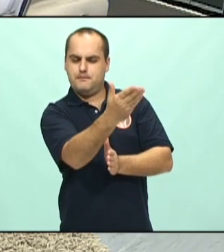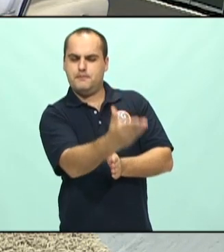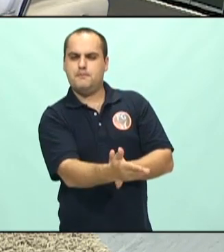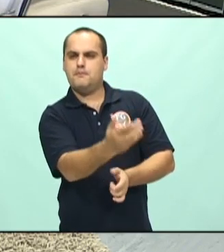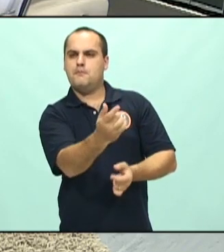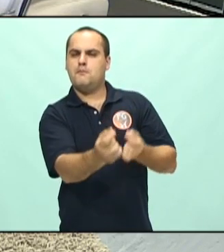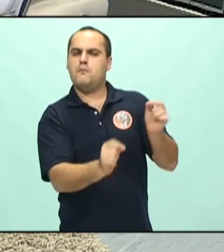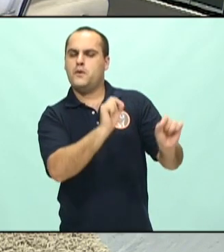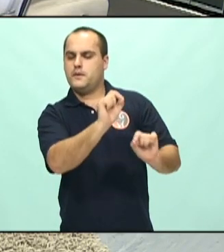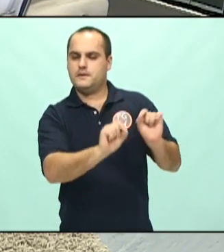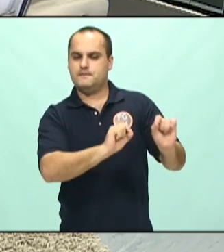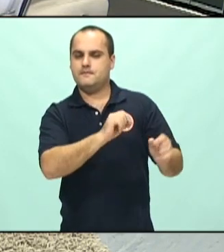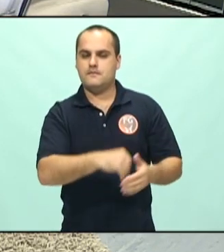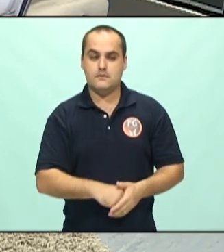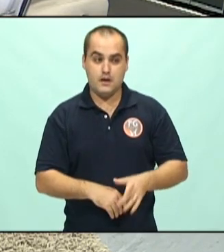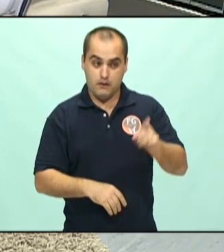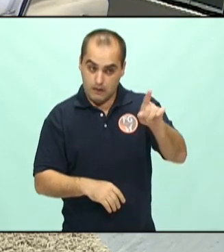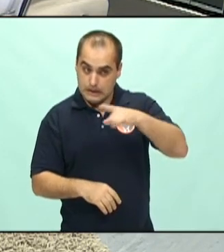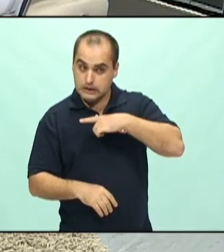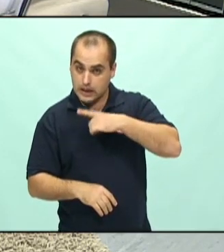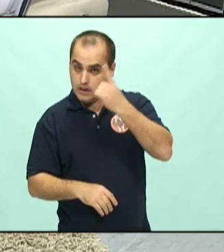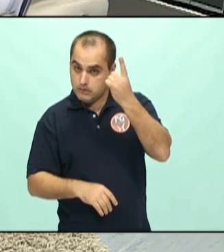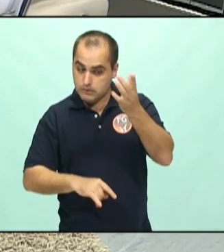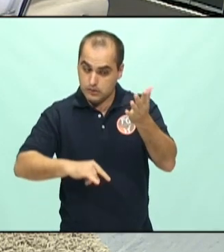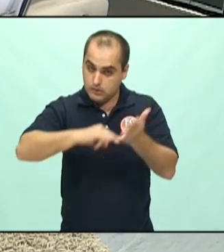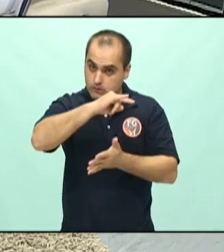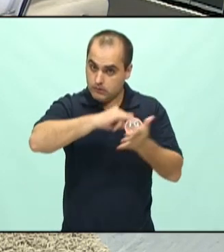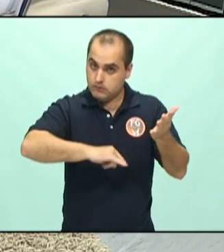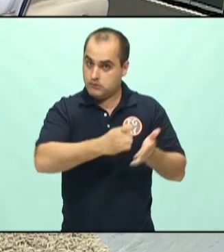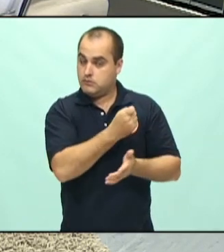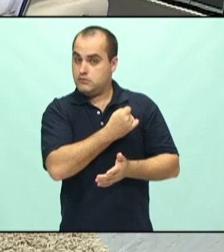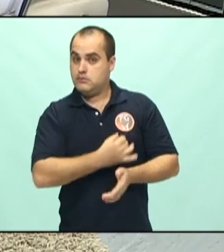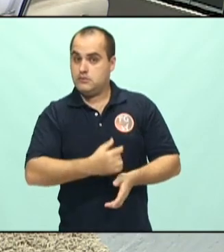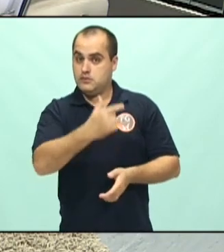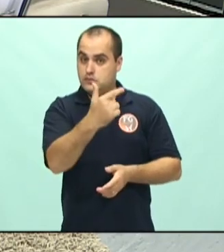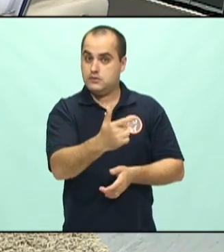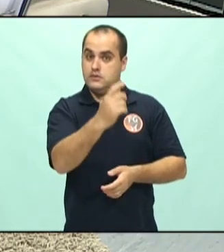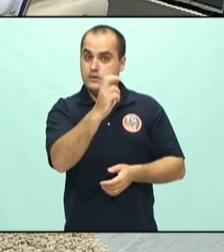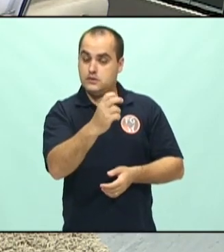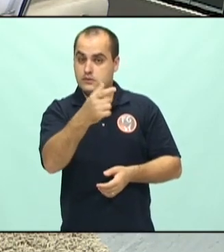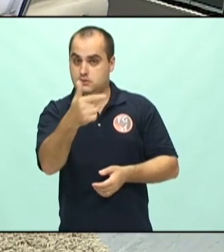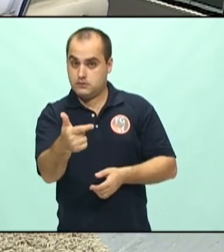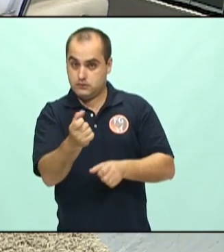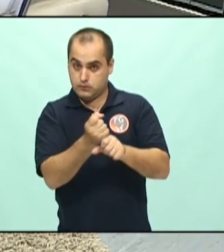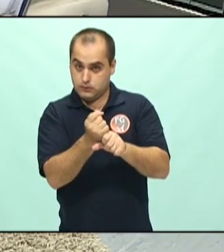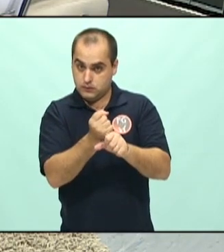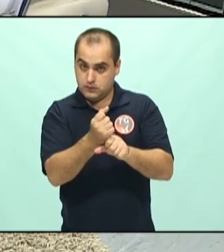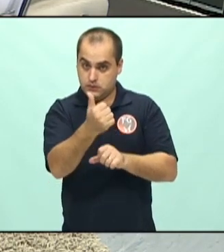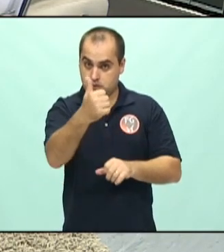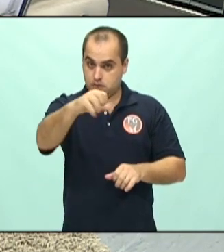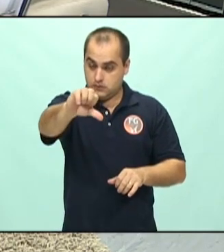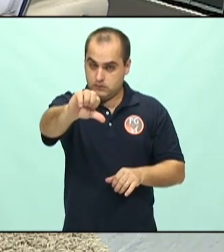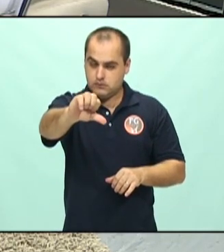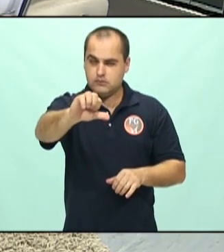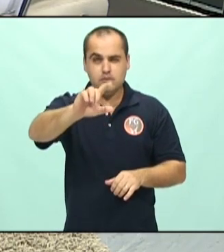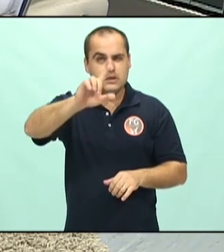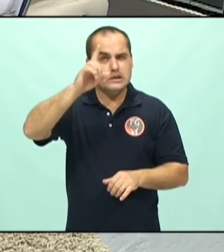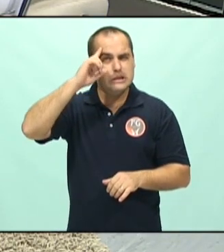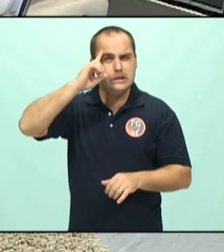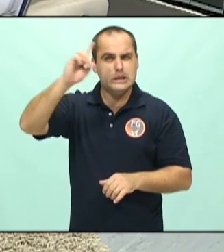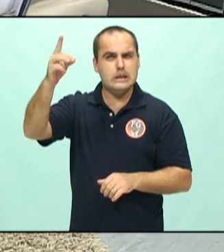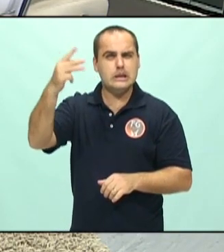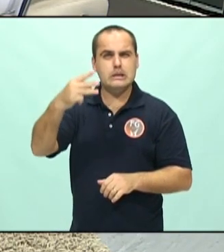é um requerimento de número 252 2019 em 30 de outubro solicitando